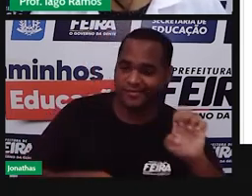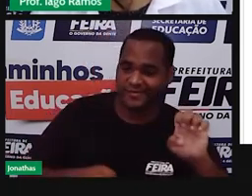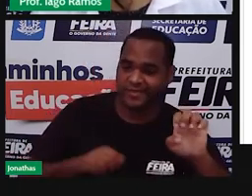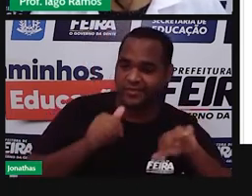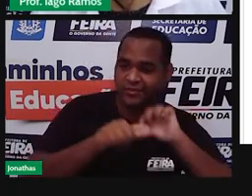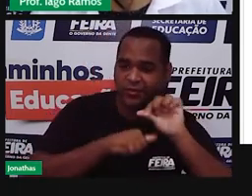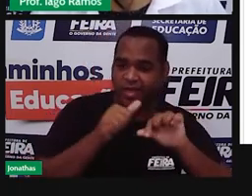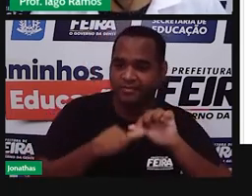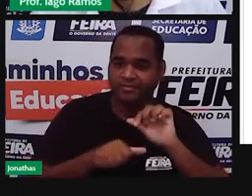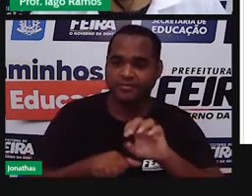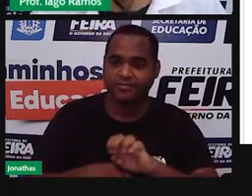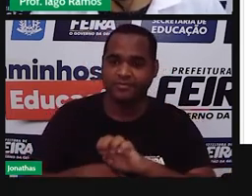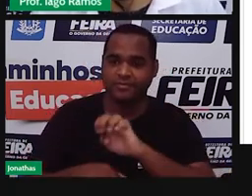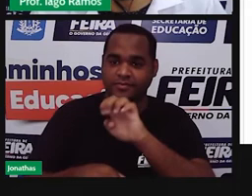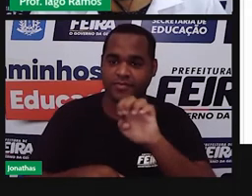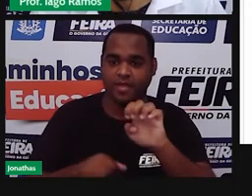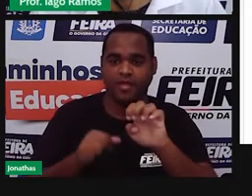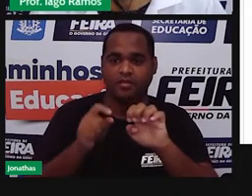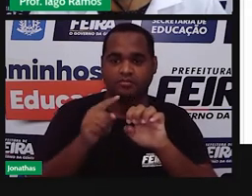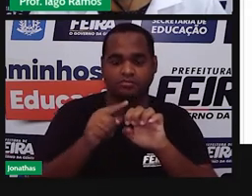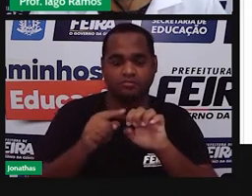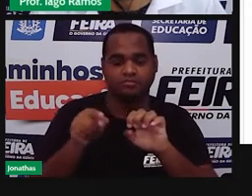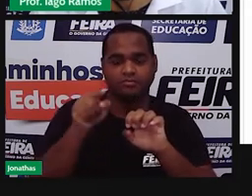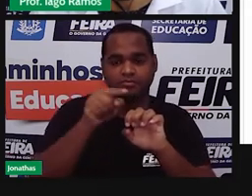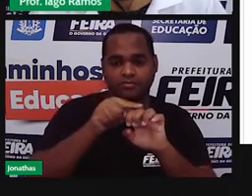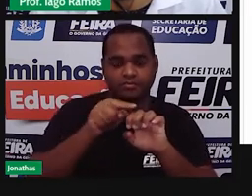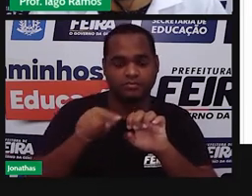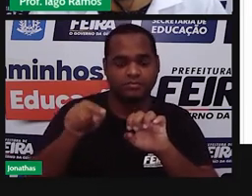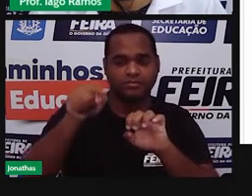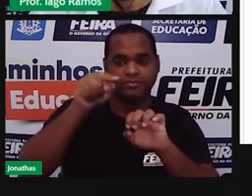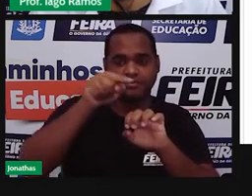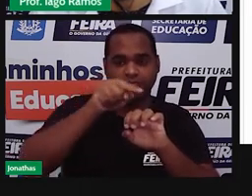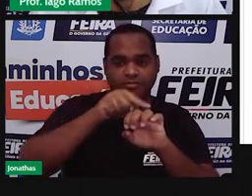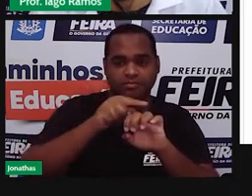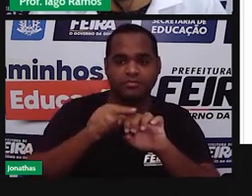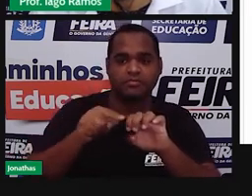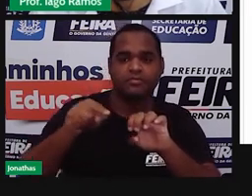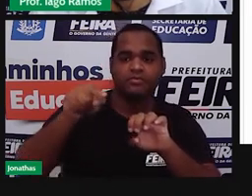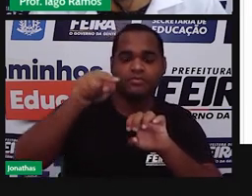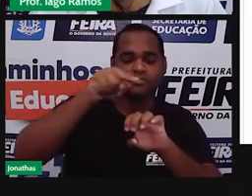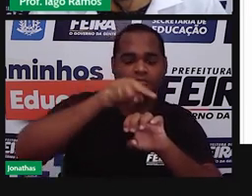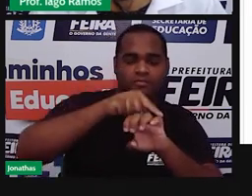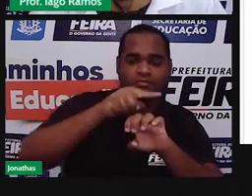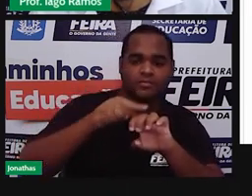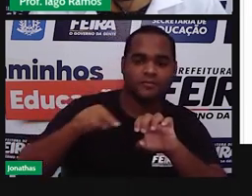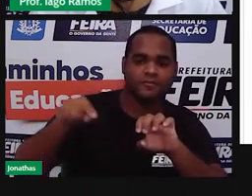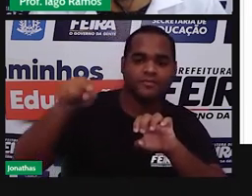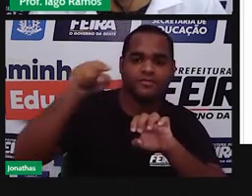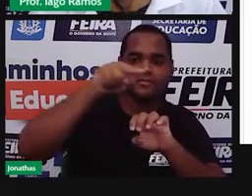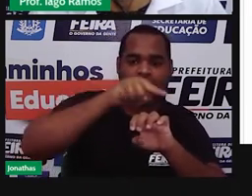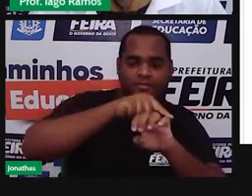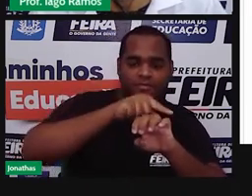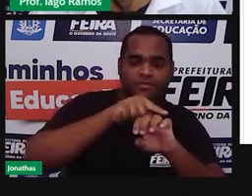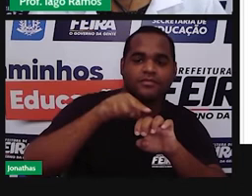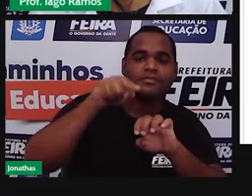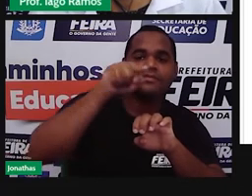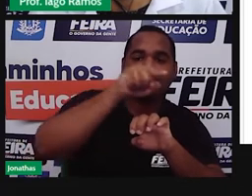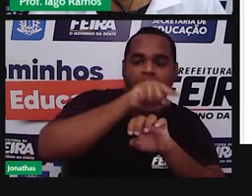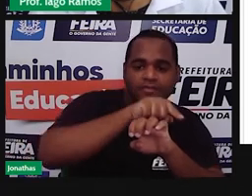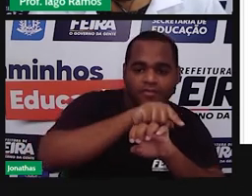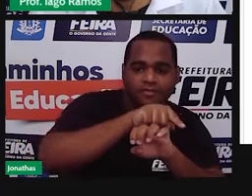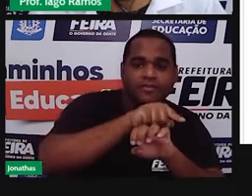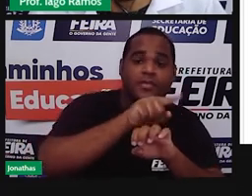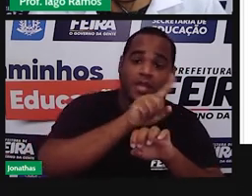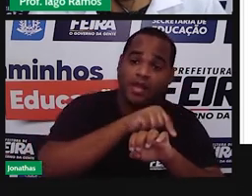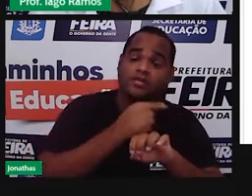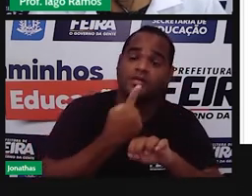5 casinhas, vou dar 5 pulinhos aqui, ó. 1, 2, 3, 4, 5.